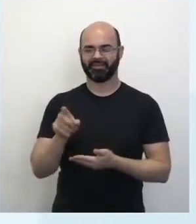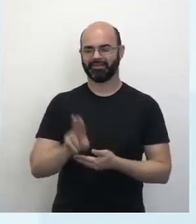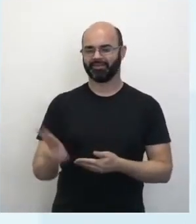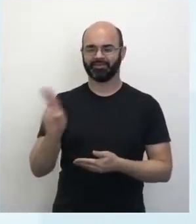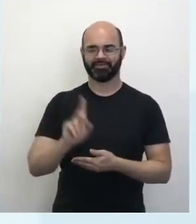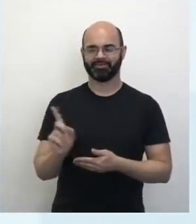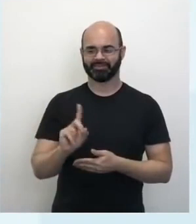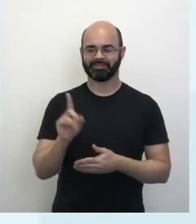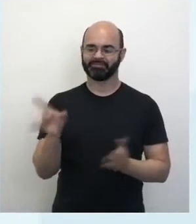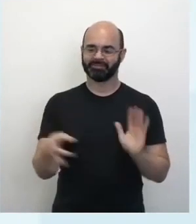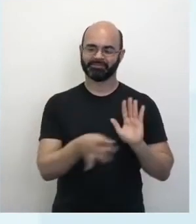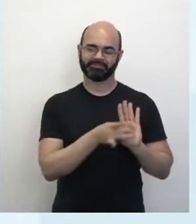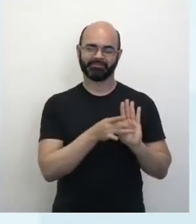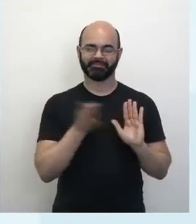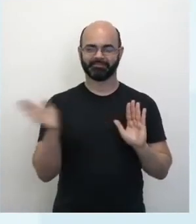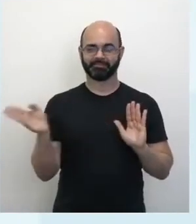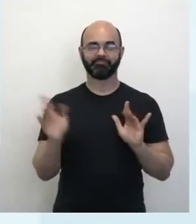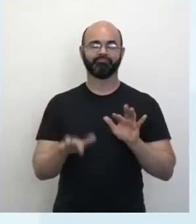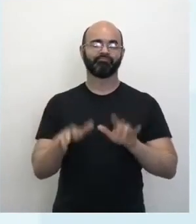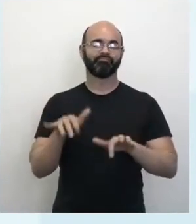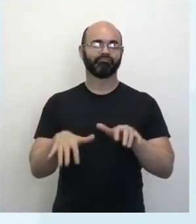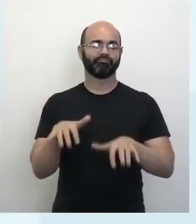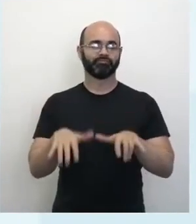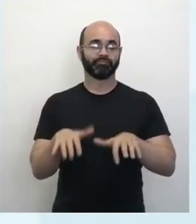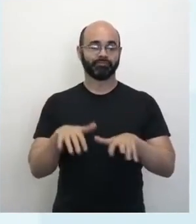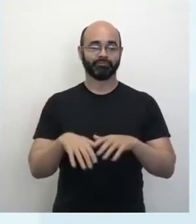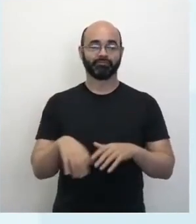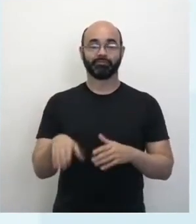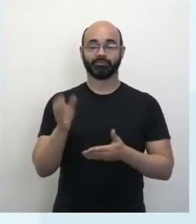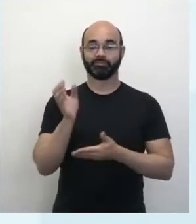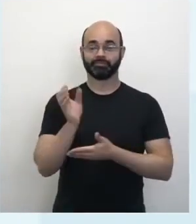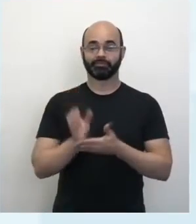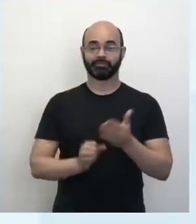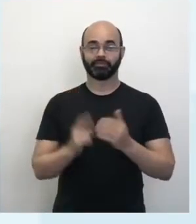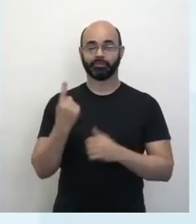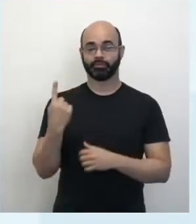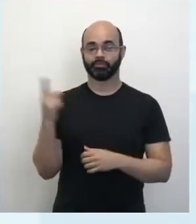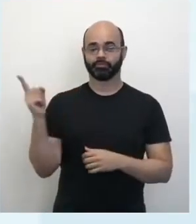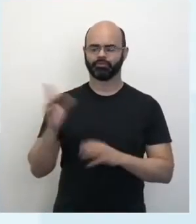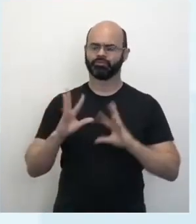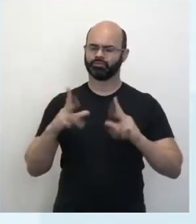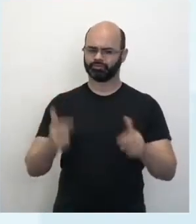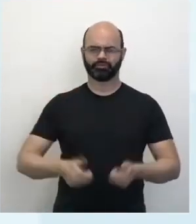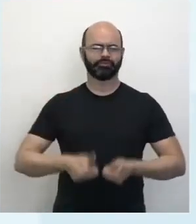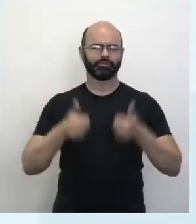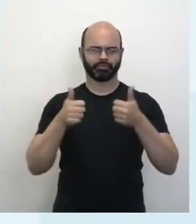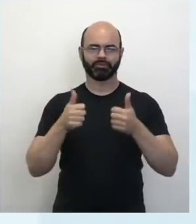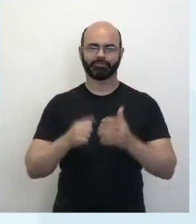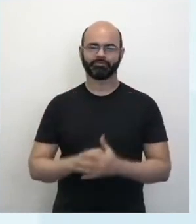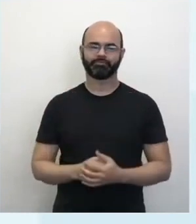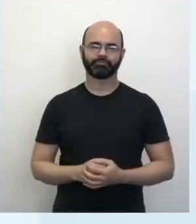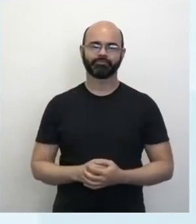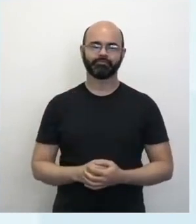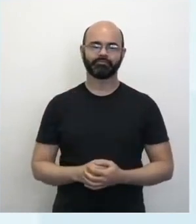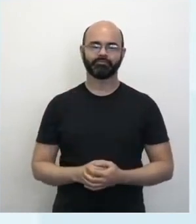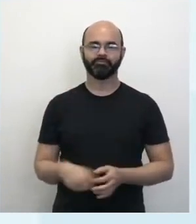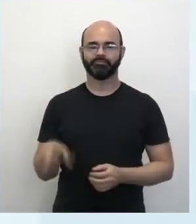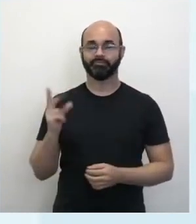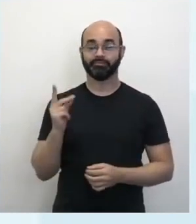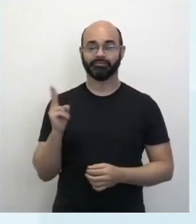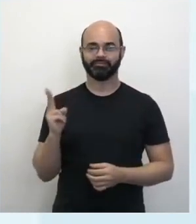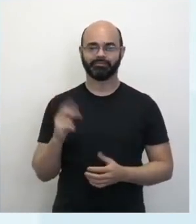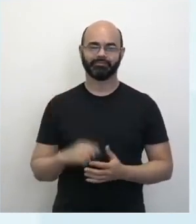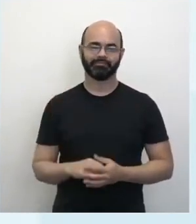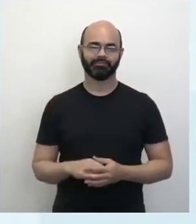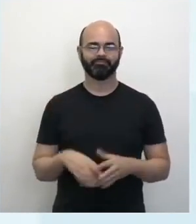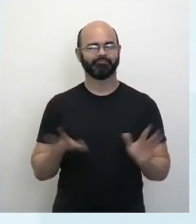a personificação. Então, ela está escrevendo. Capítulo 1. Tudo vai melhorar. Aí, segundo quadro.